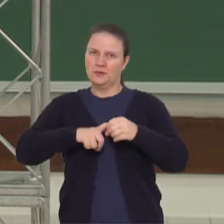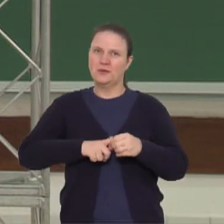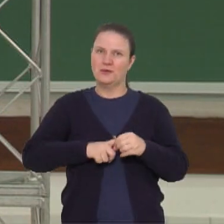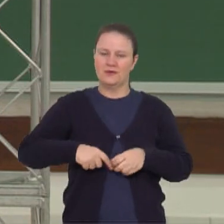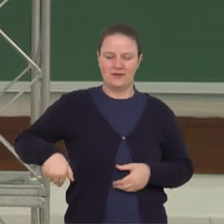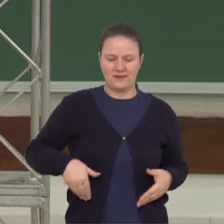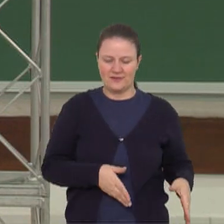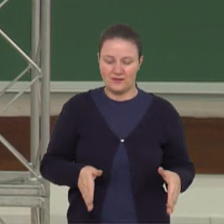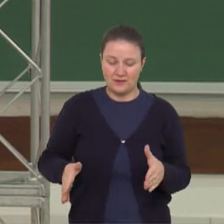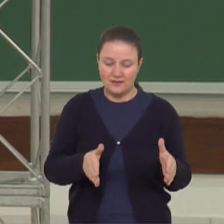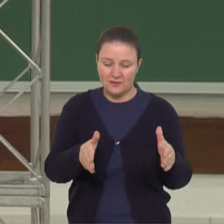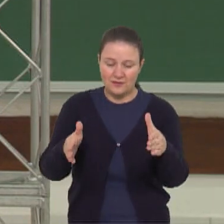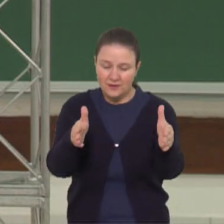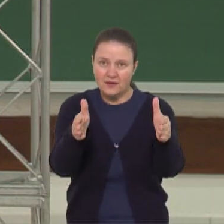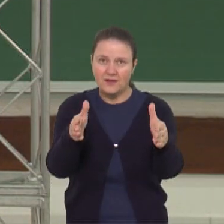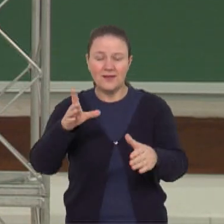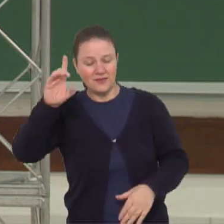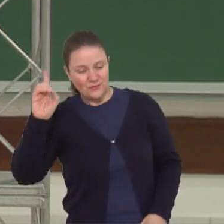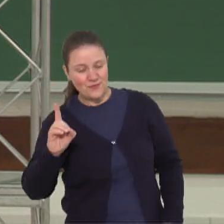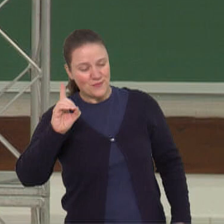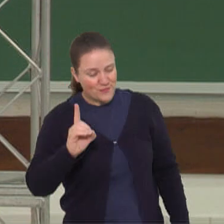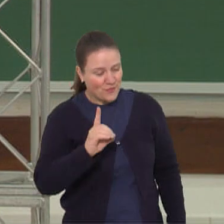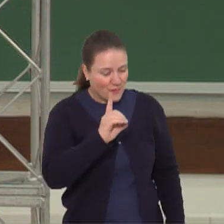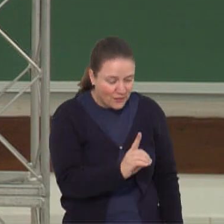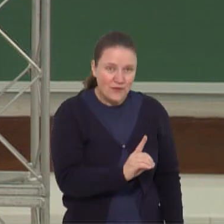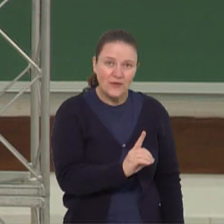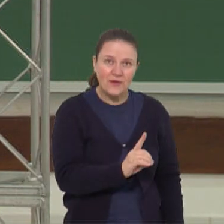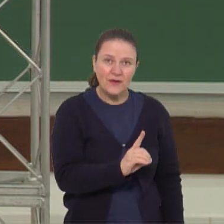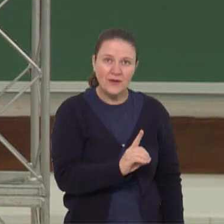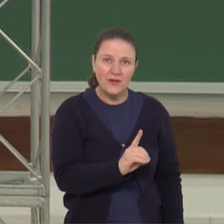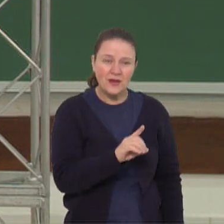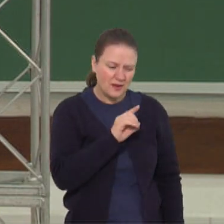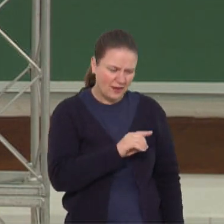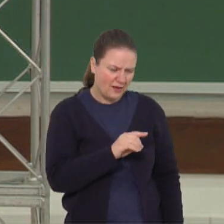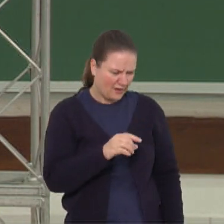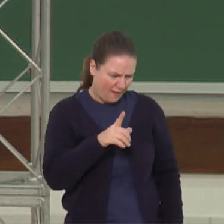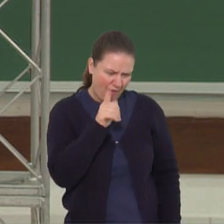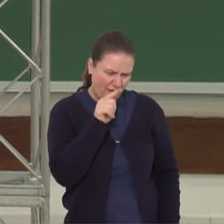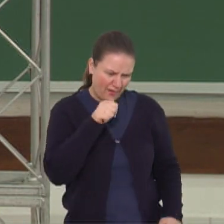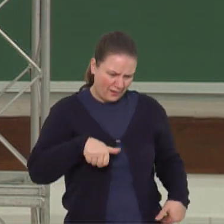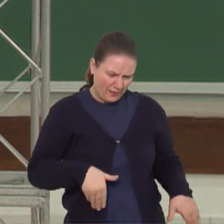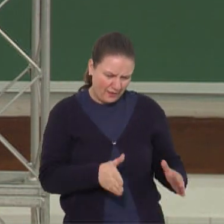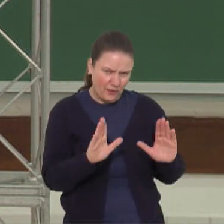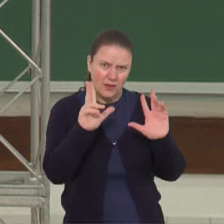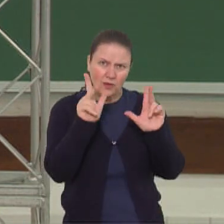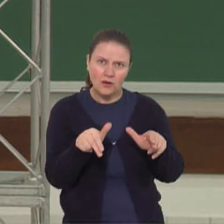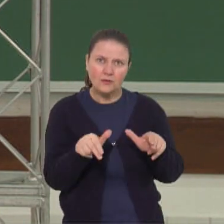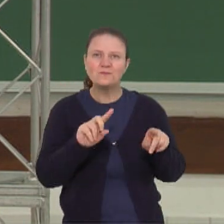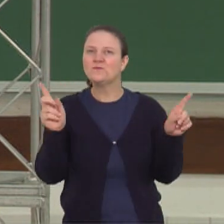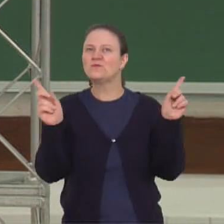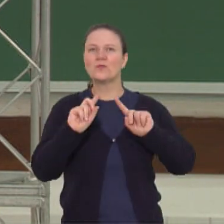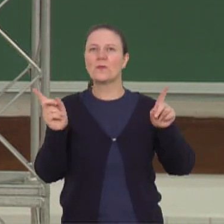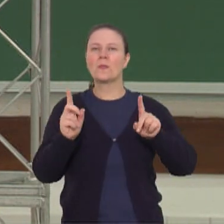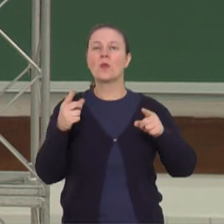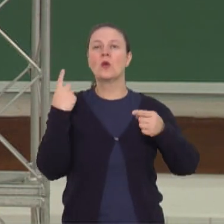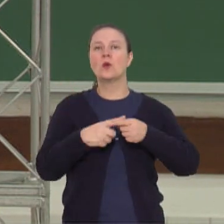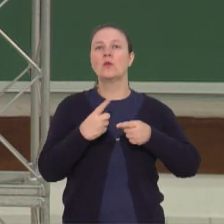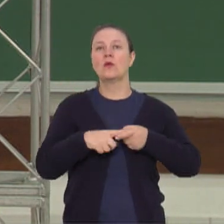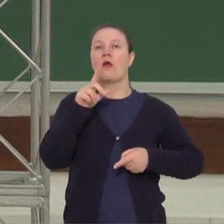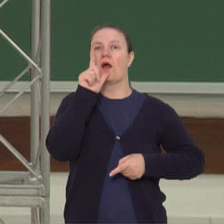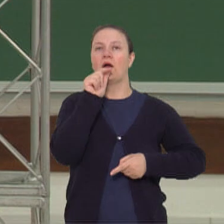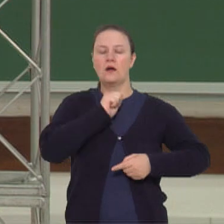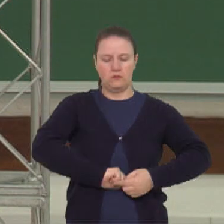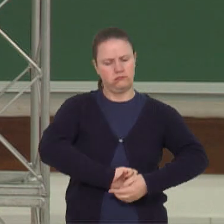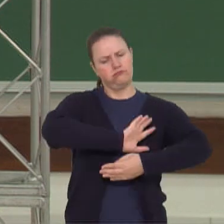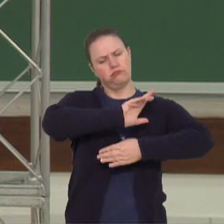mesmo rio, e você entra nele novamente, aquele rio não é o mesmo. Por quê? As corredeiras que estão passando